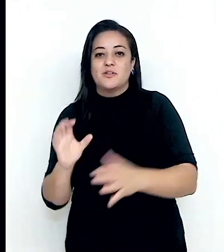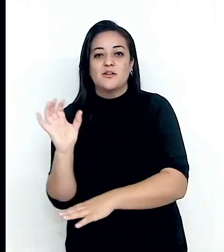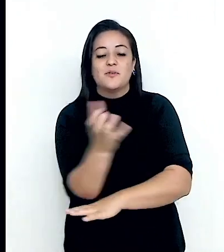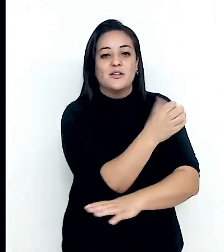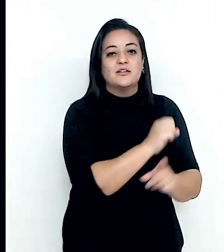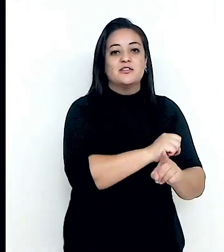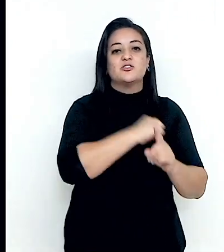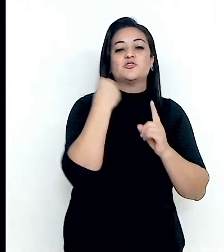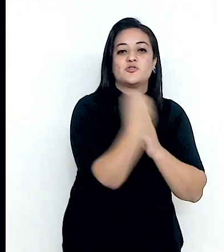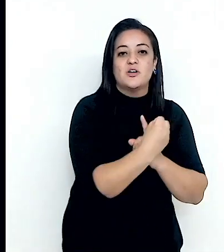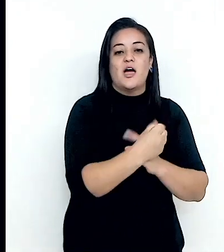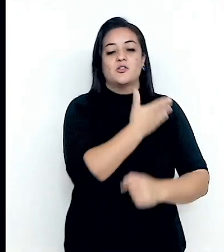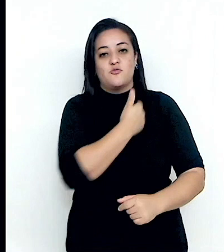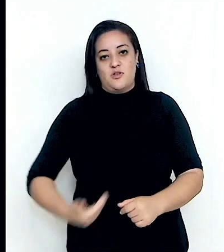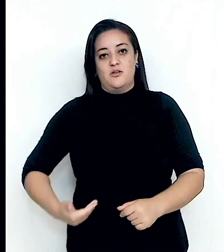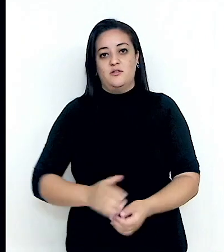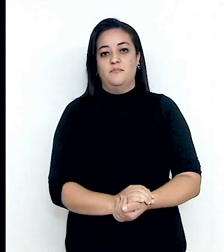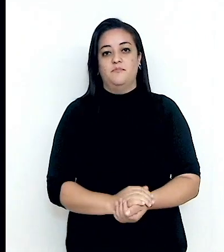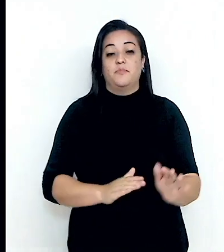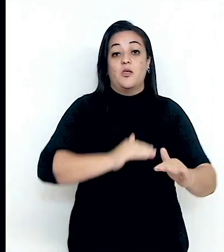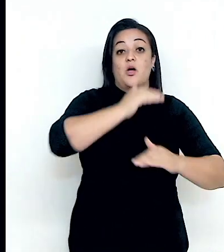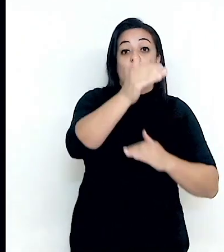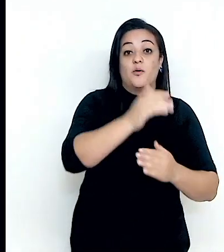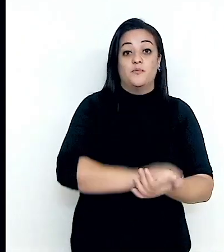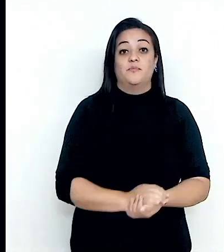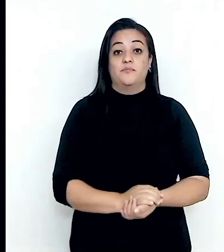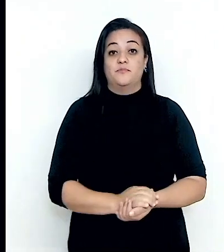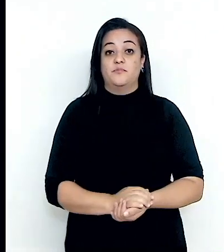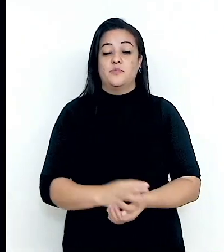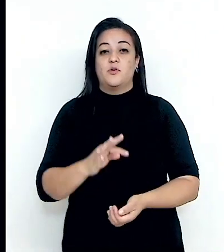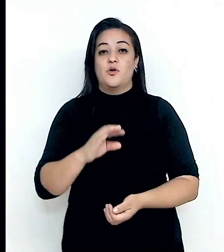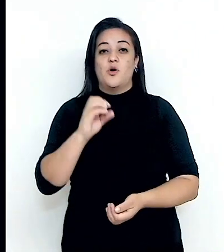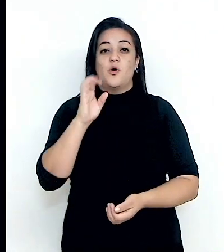sociais e de governança, né? Evolução do Triple Bottom